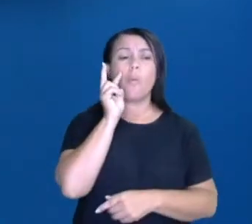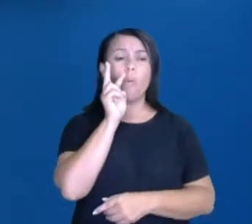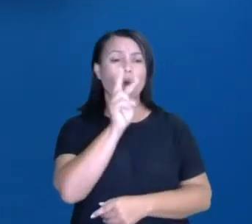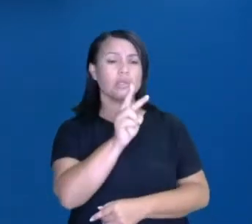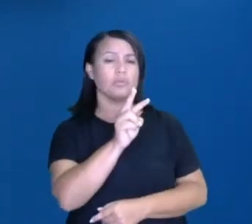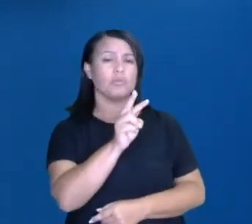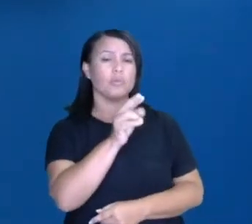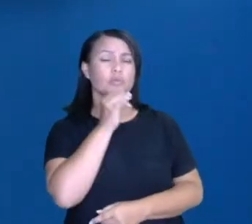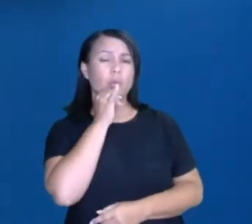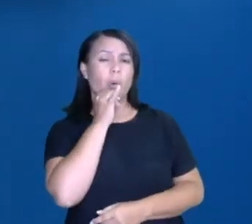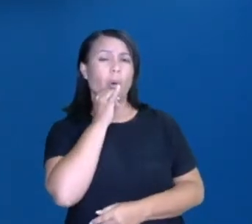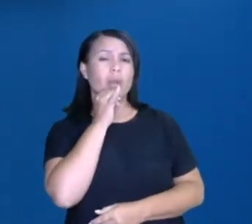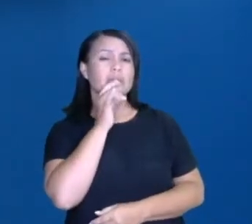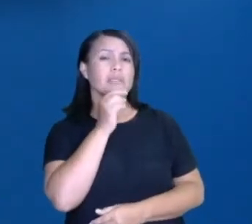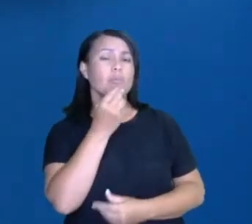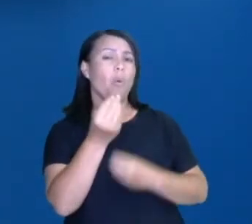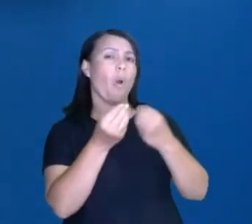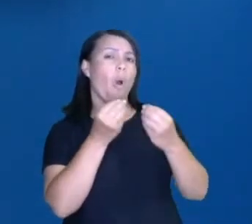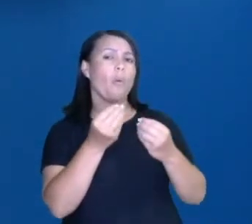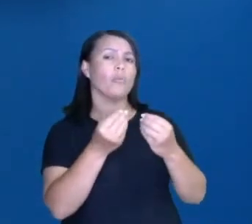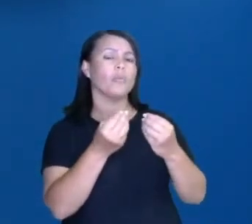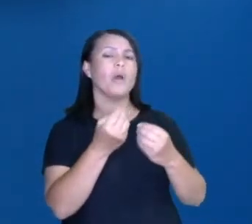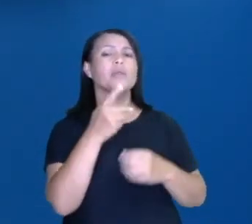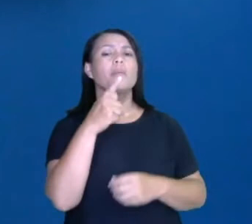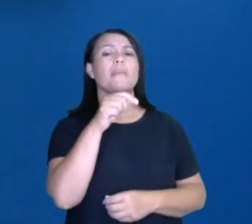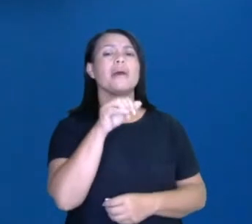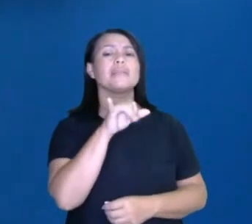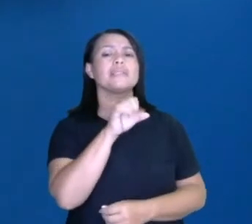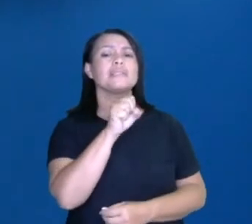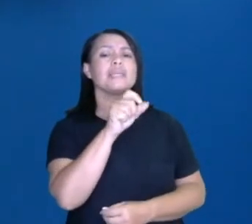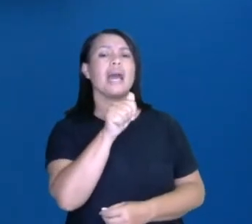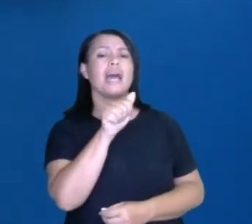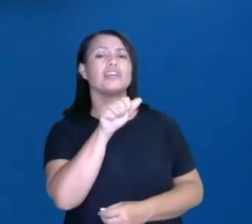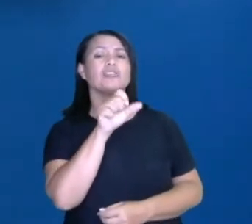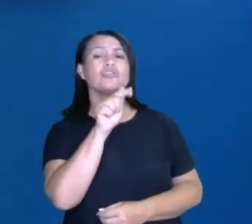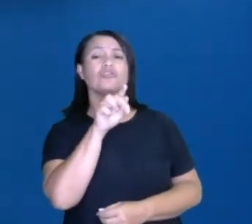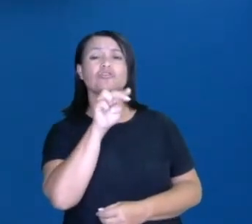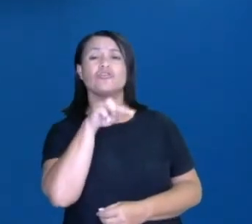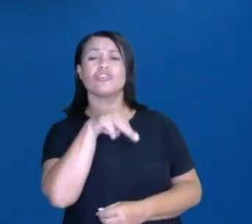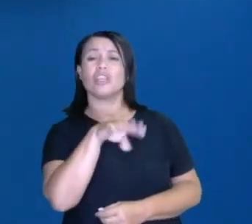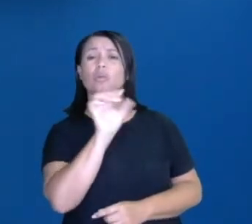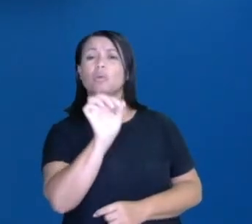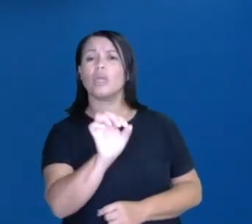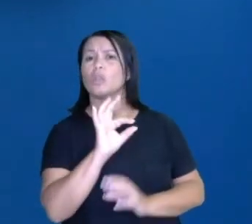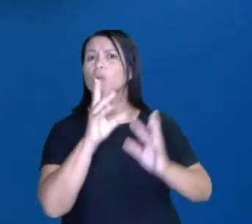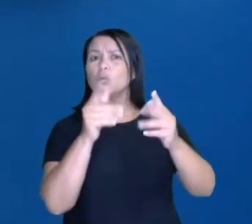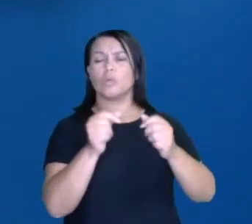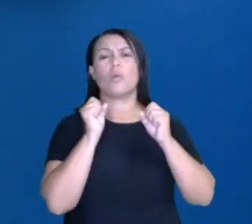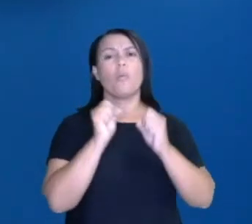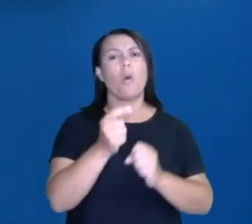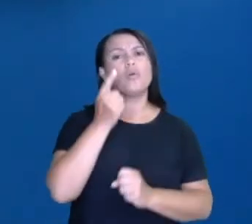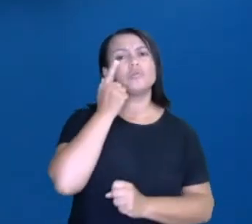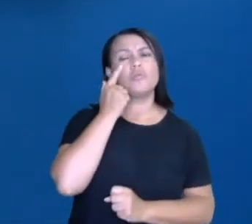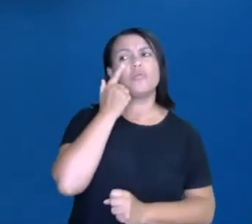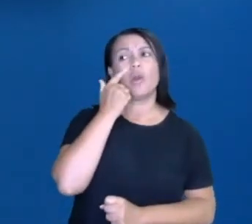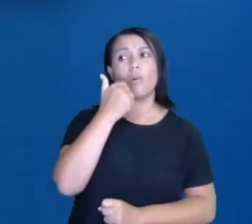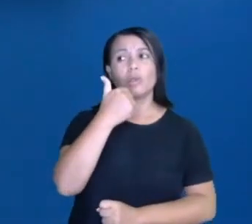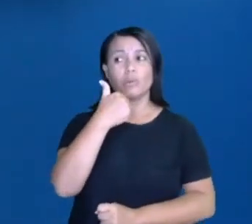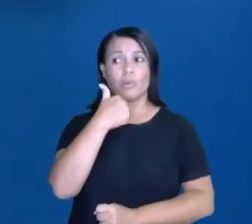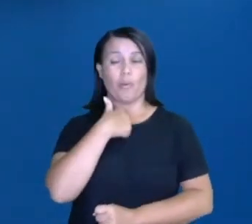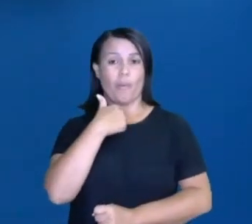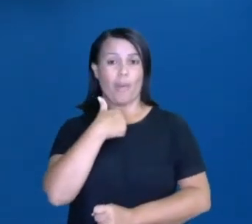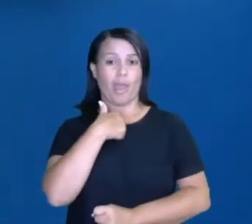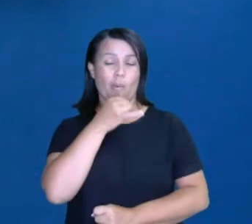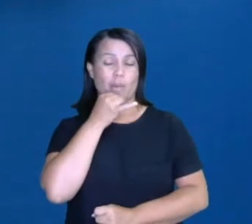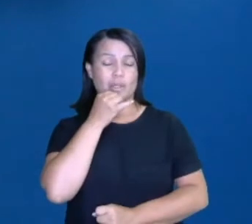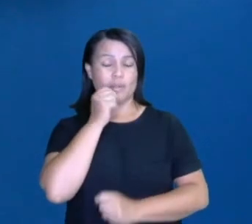para o horizonte. Então, paisagem é tudo aquilo que eu posso ver quando eu